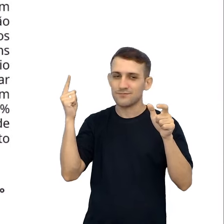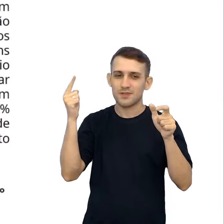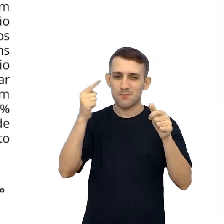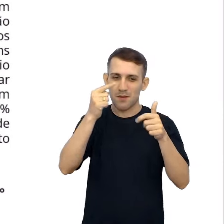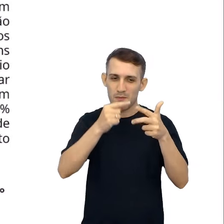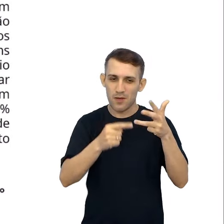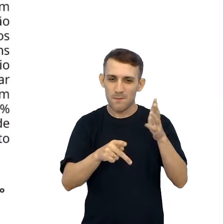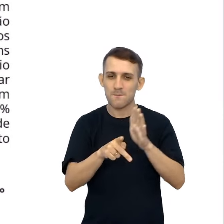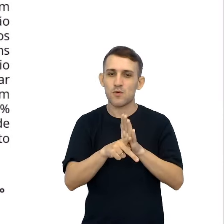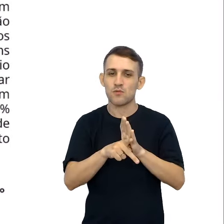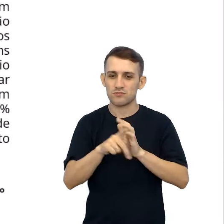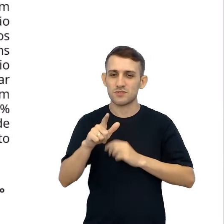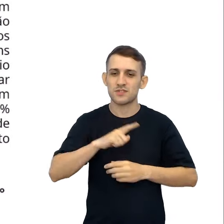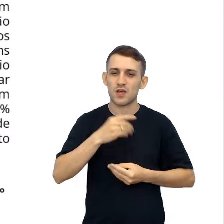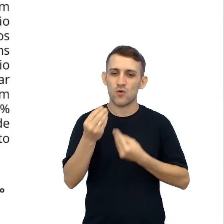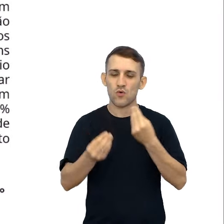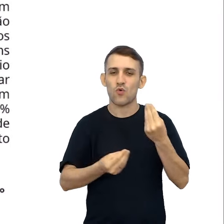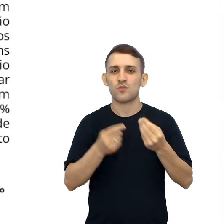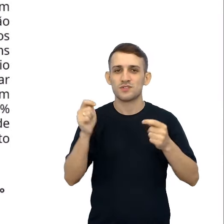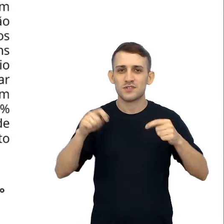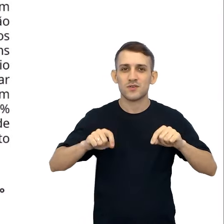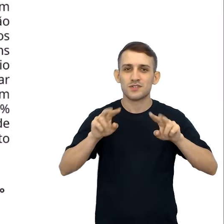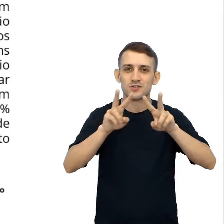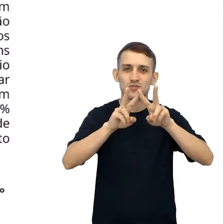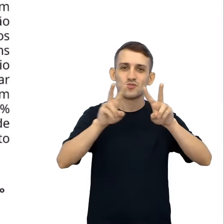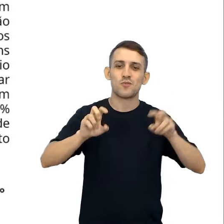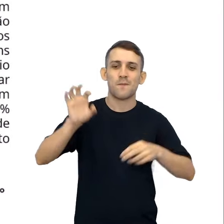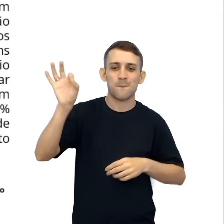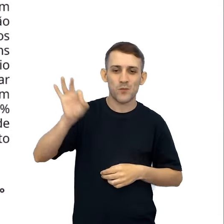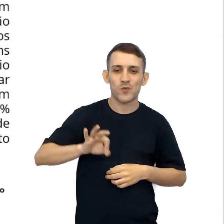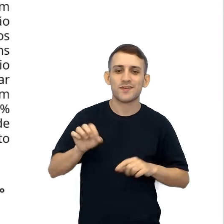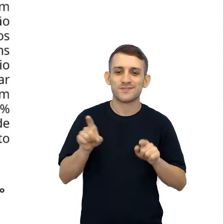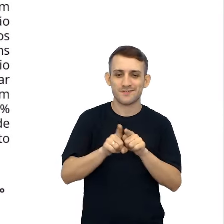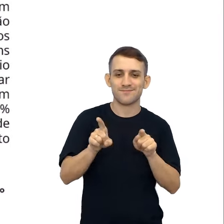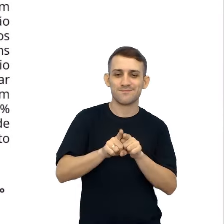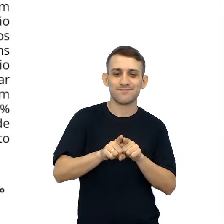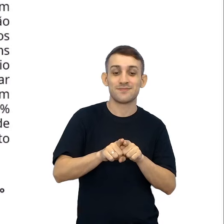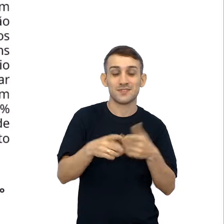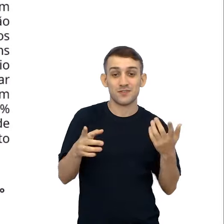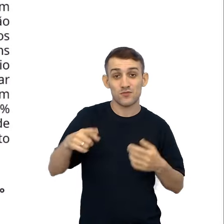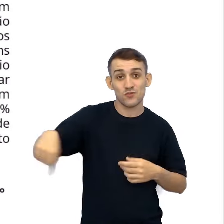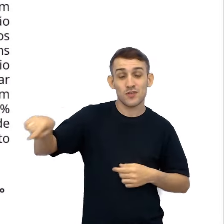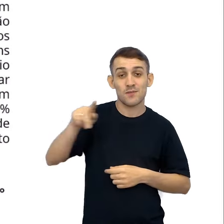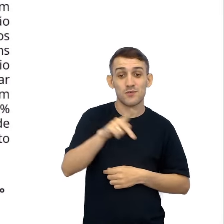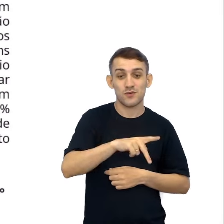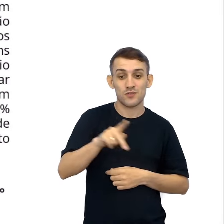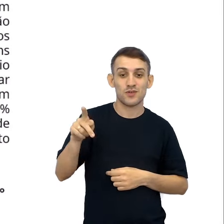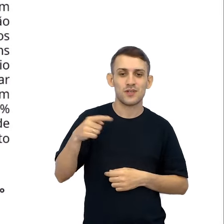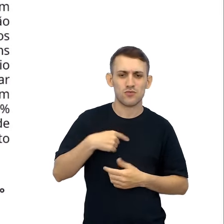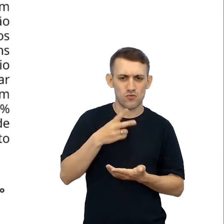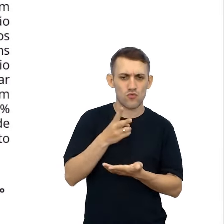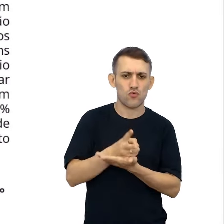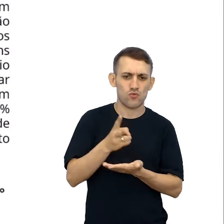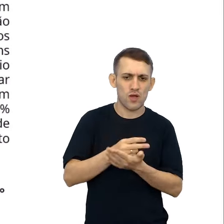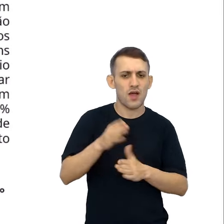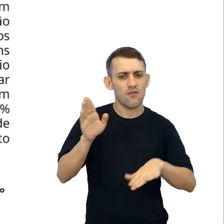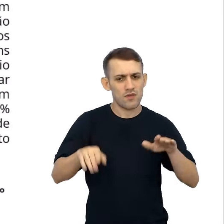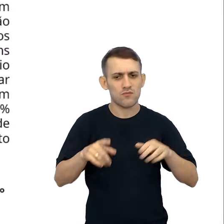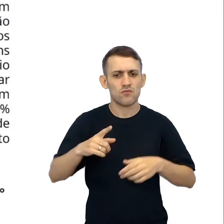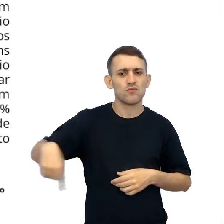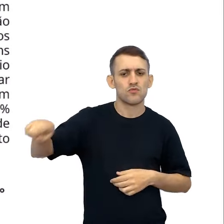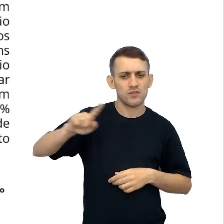e aí, correspondendo cada um, aquela questão do percentual também. Então, professores, aqui eu vou prosseguir, caso vocês também